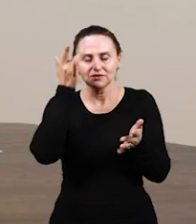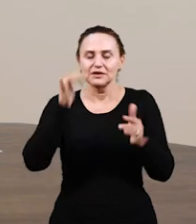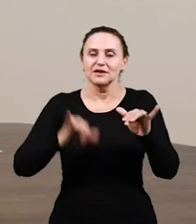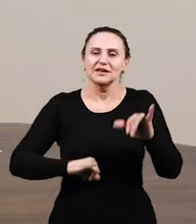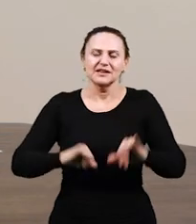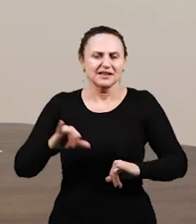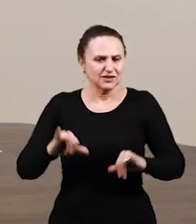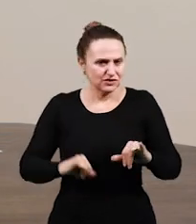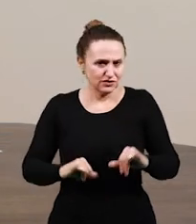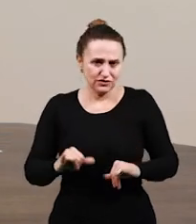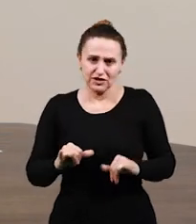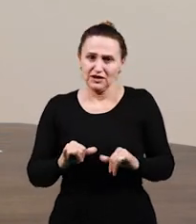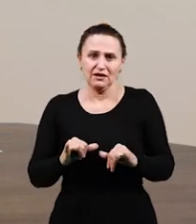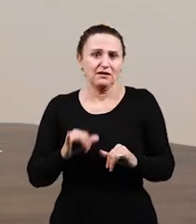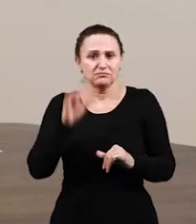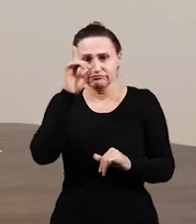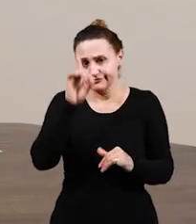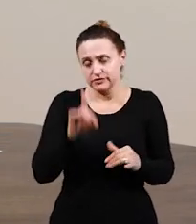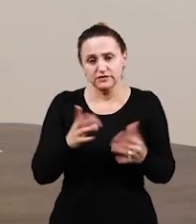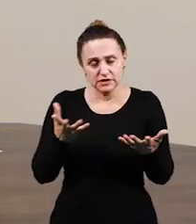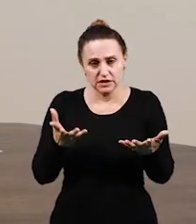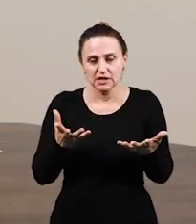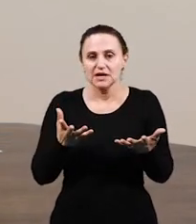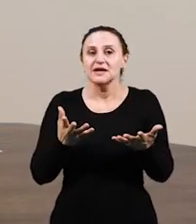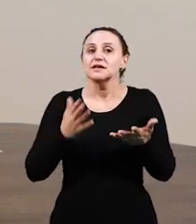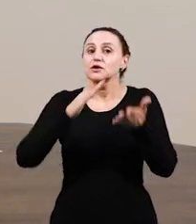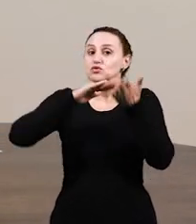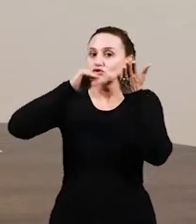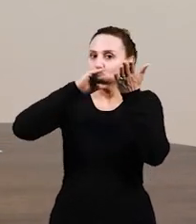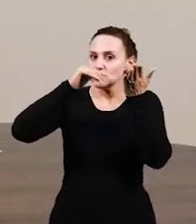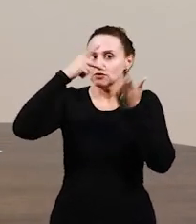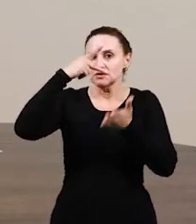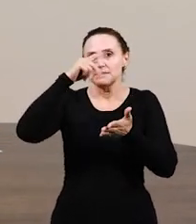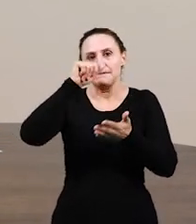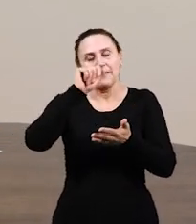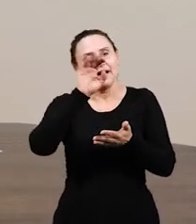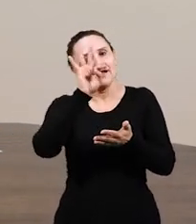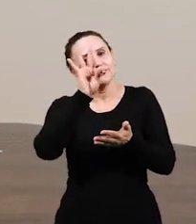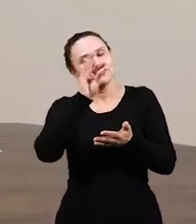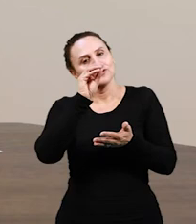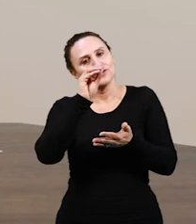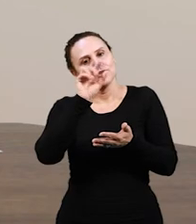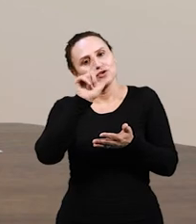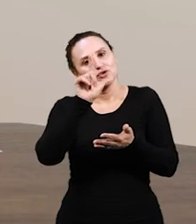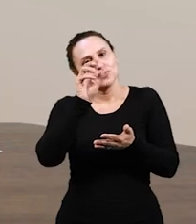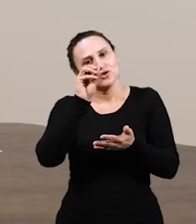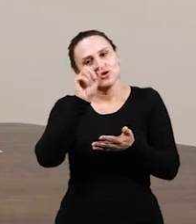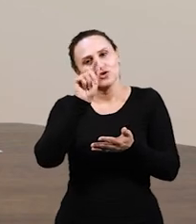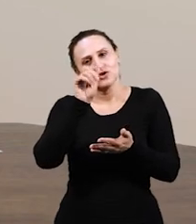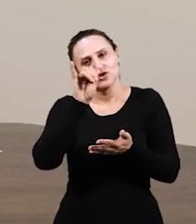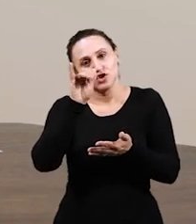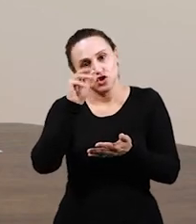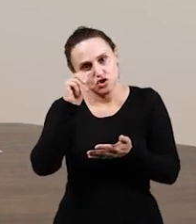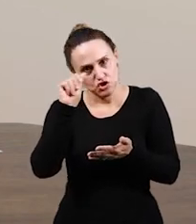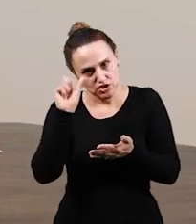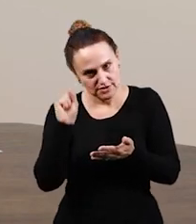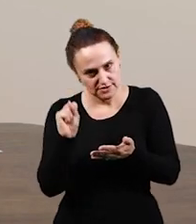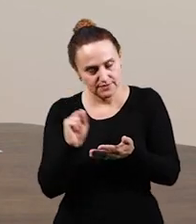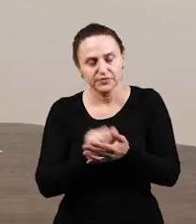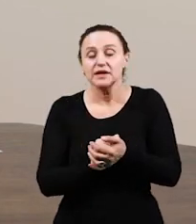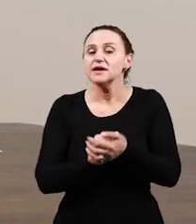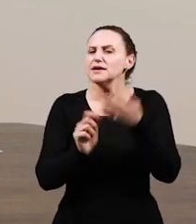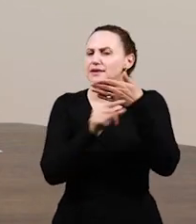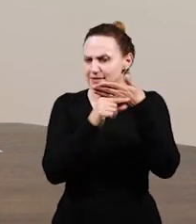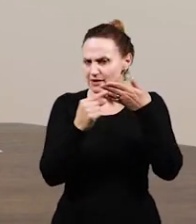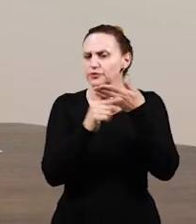afasias então esses ficam de fora como eu disse e certas patologias interessante dizer também que